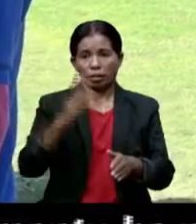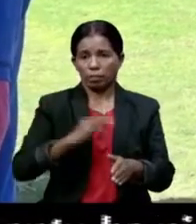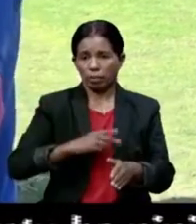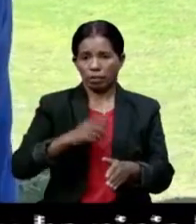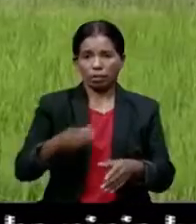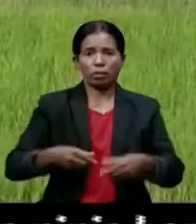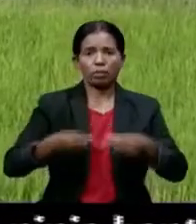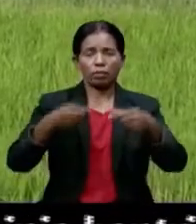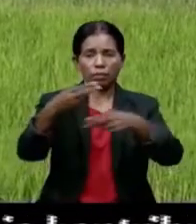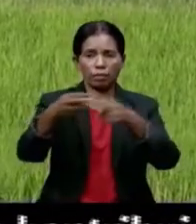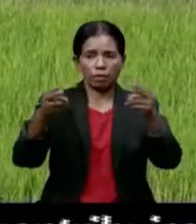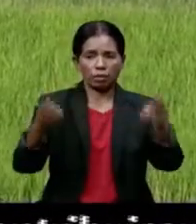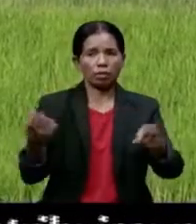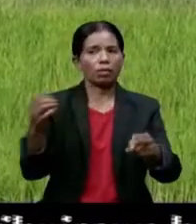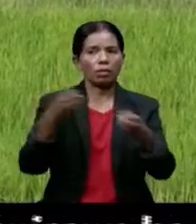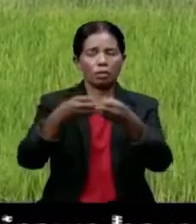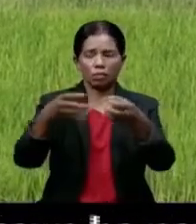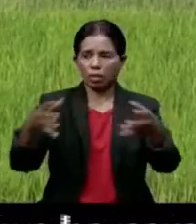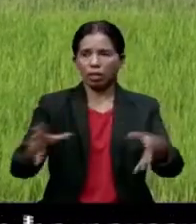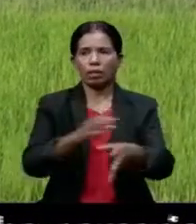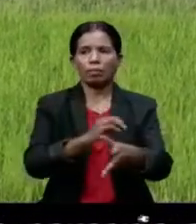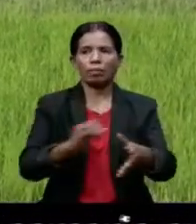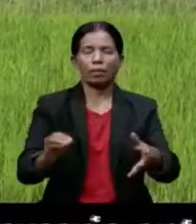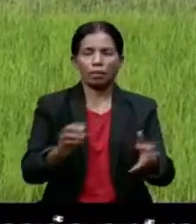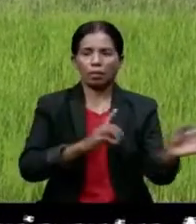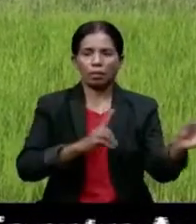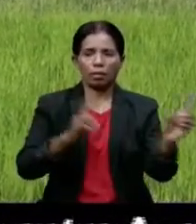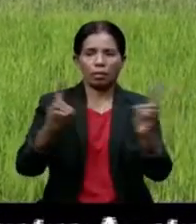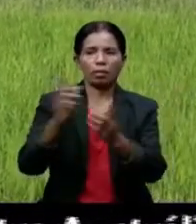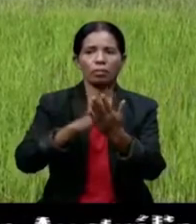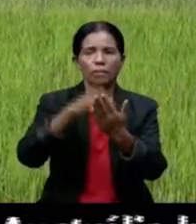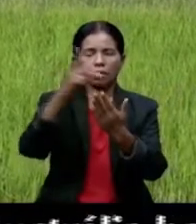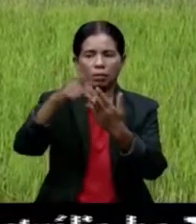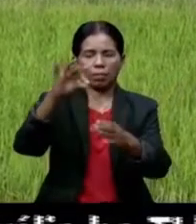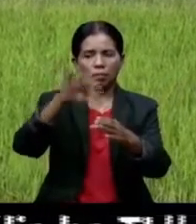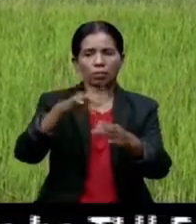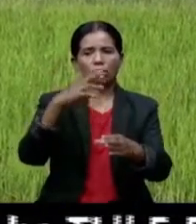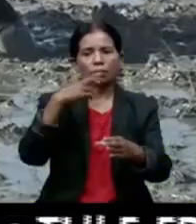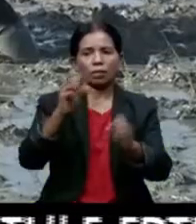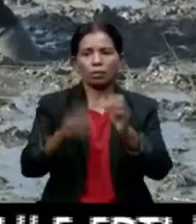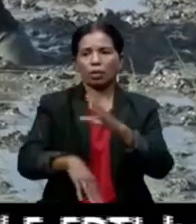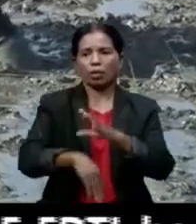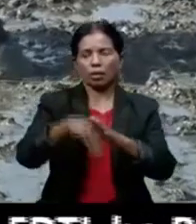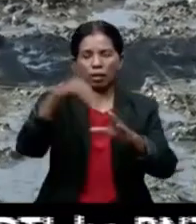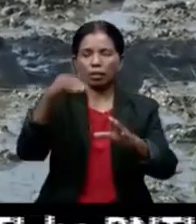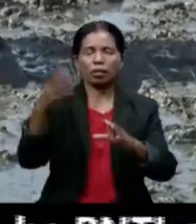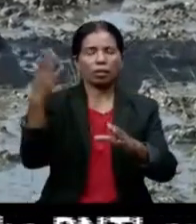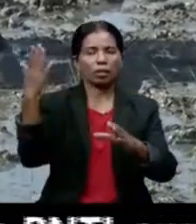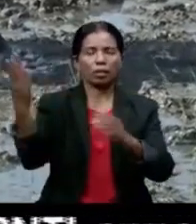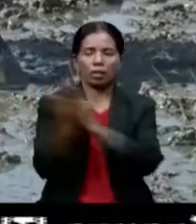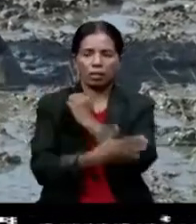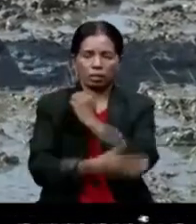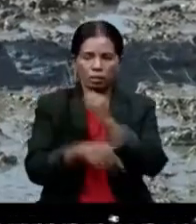oferece natar nebe magdurante ne abandonado, ou de implementa programa de Maplot, no ne bele hasa produção e a